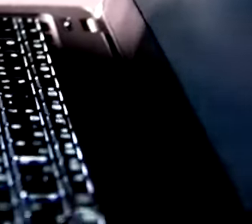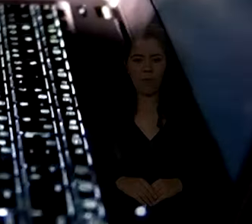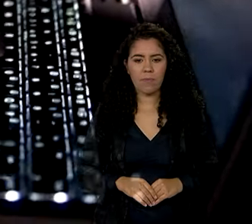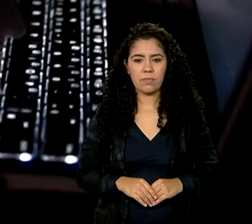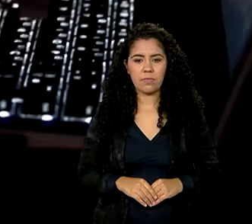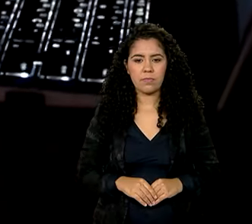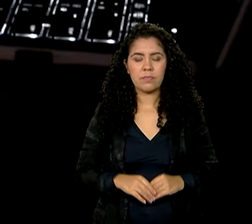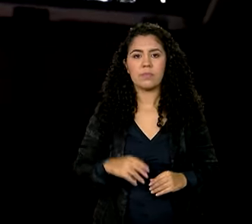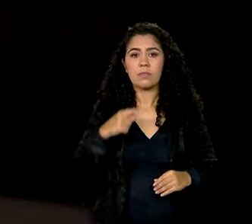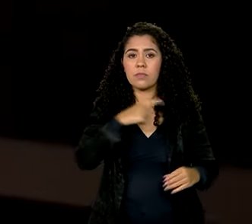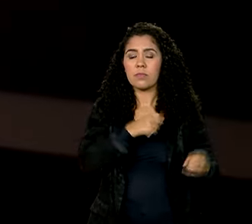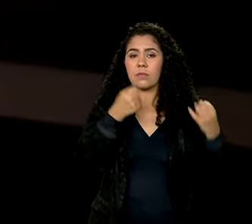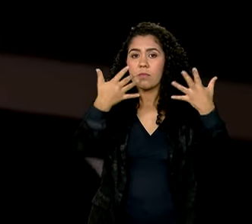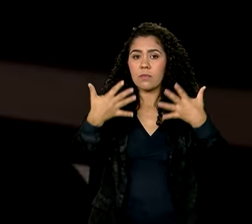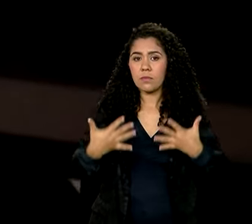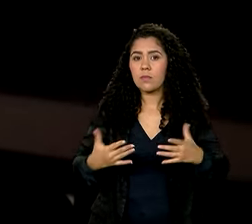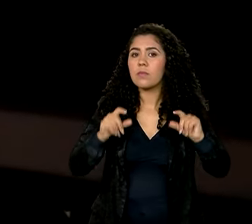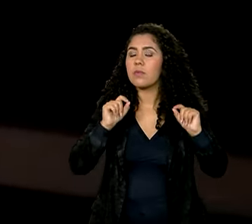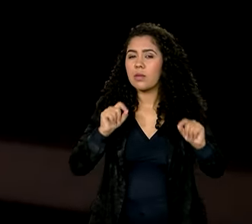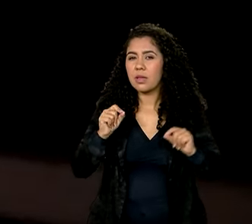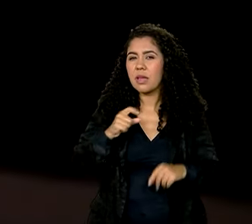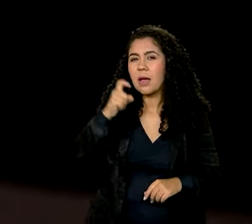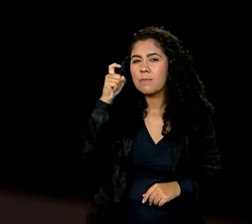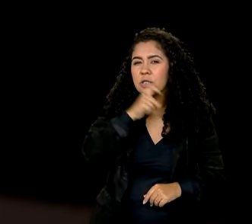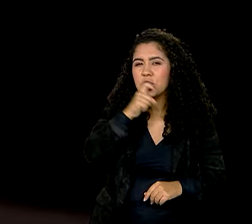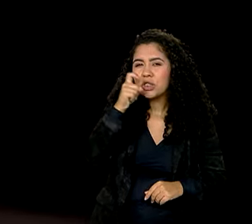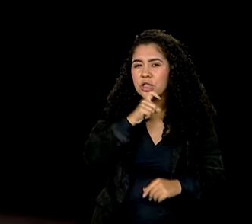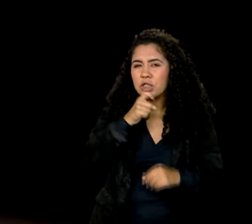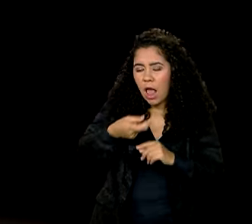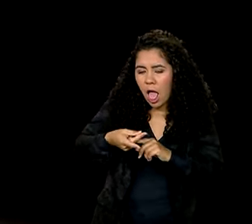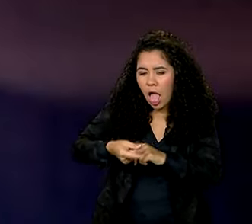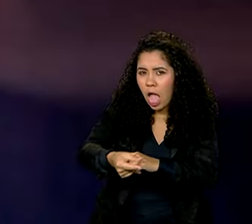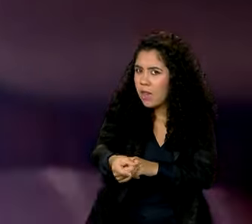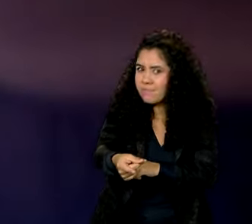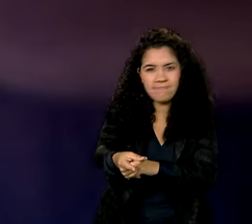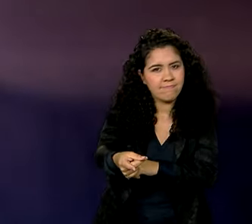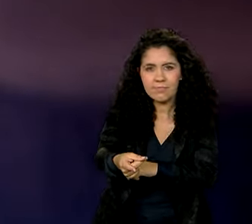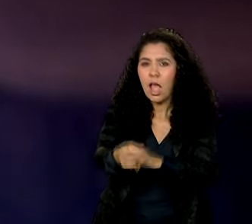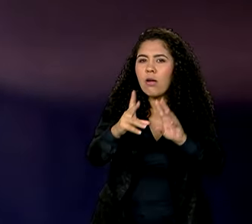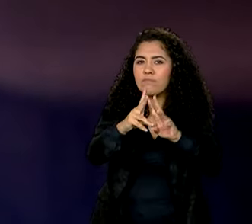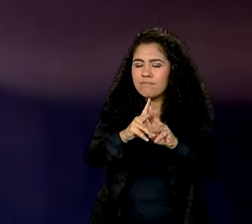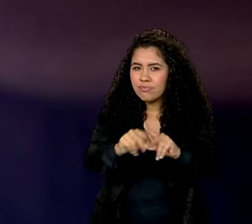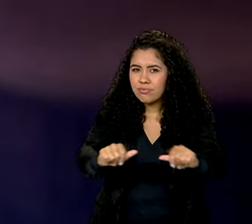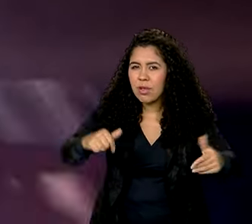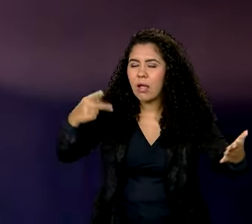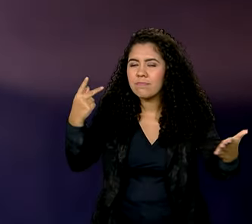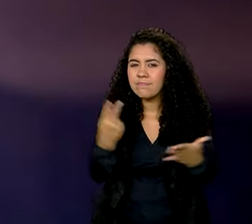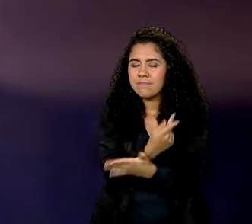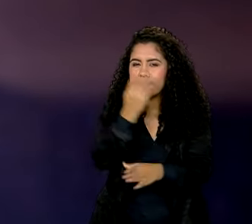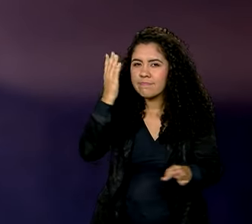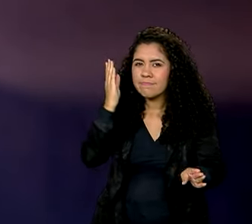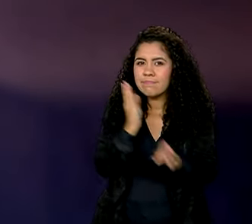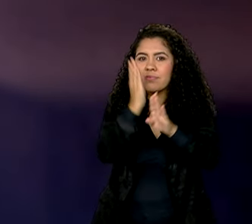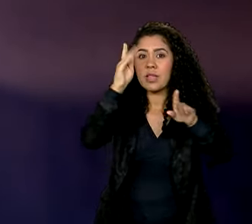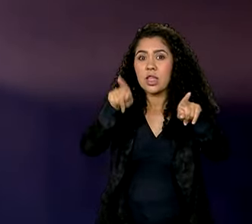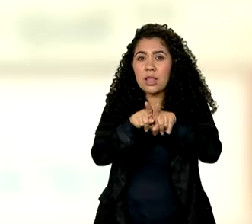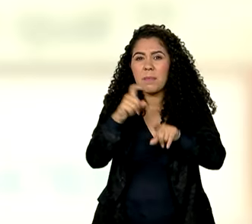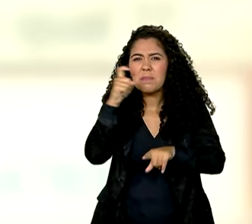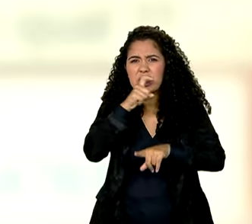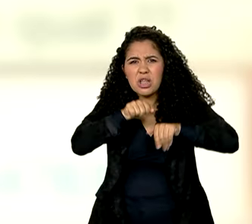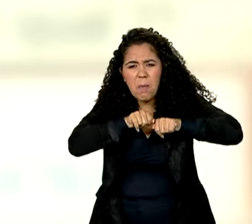Dizem que a mentira tem perna curta. E em tempos de redes sociais, além de ter perna curta, ela corre